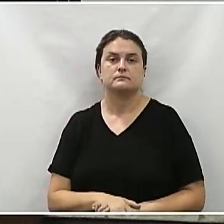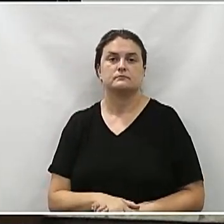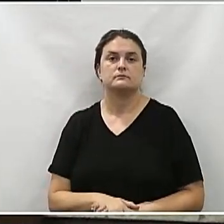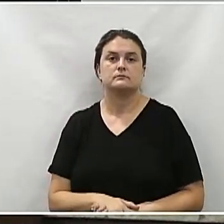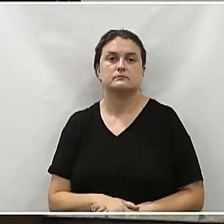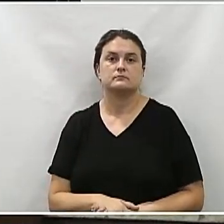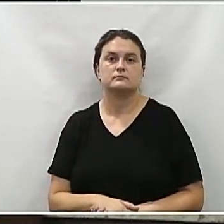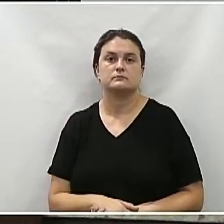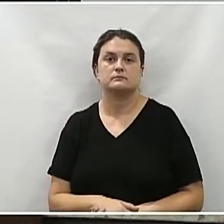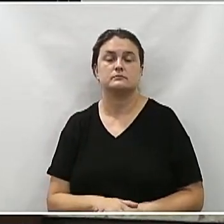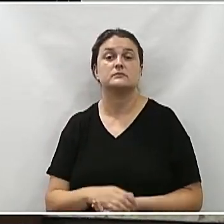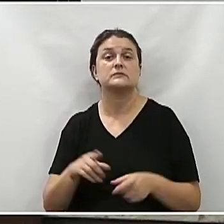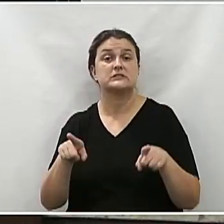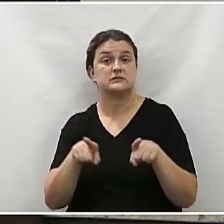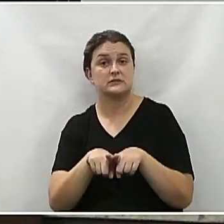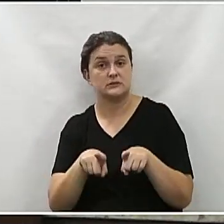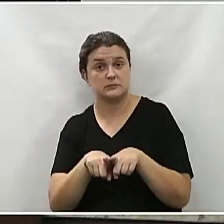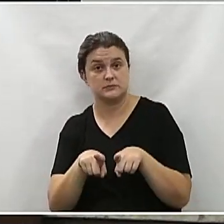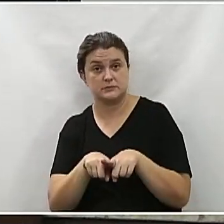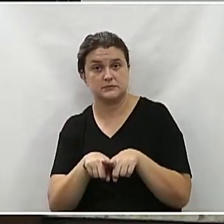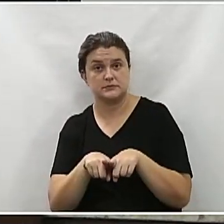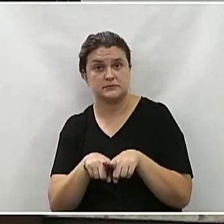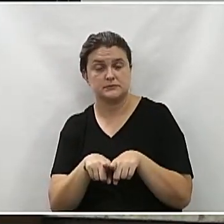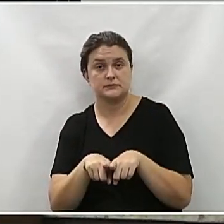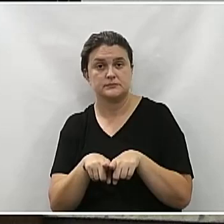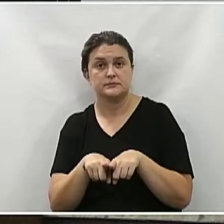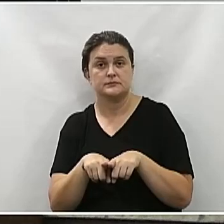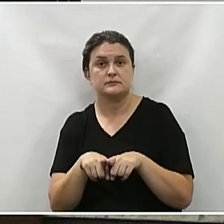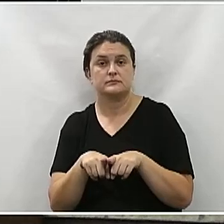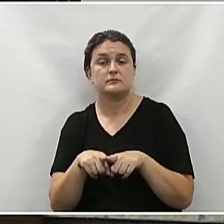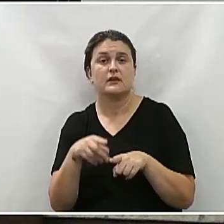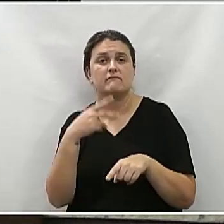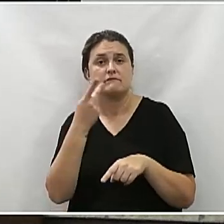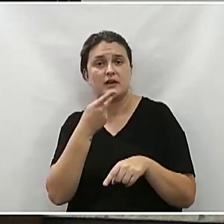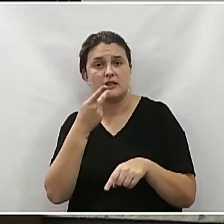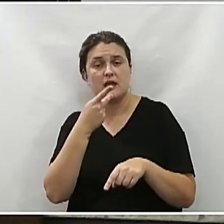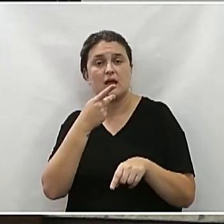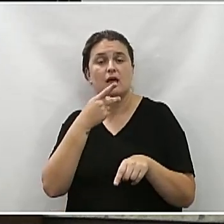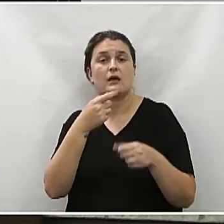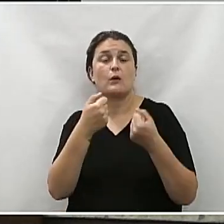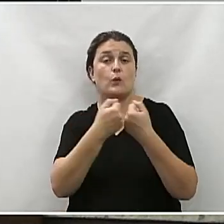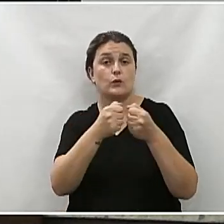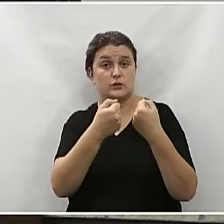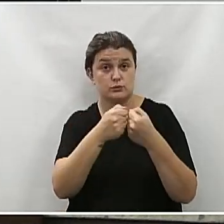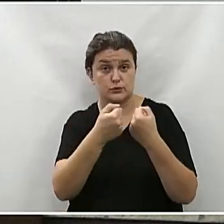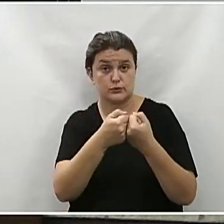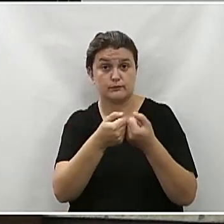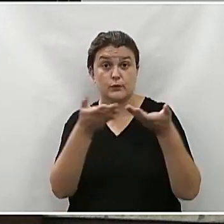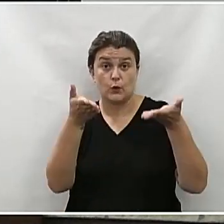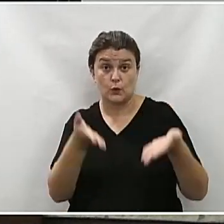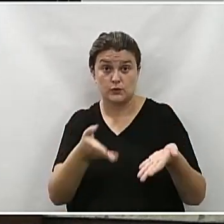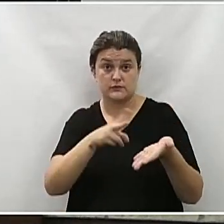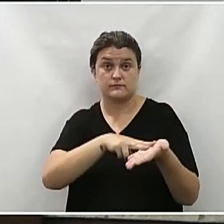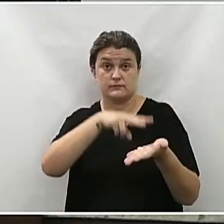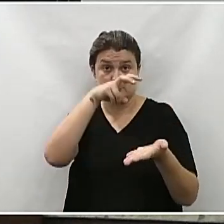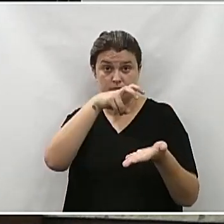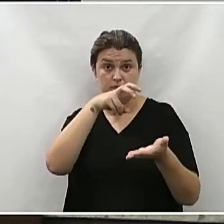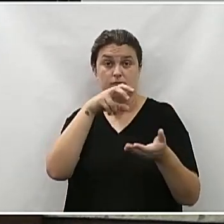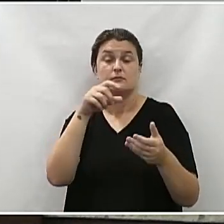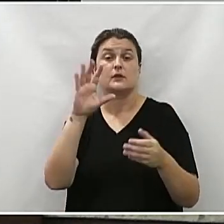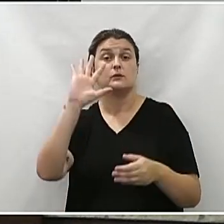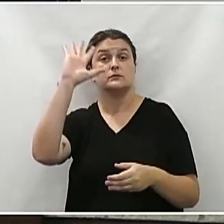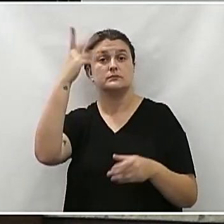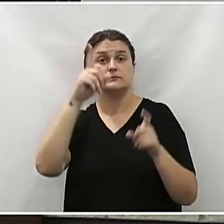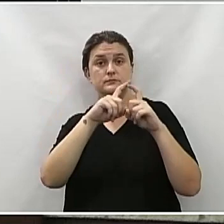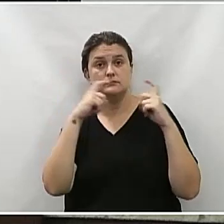nossa cidade também a questão do transporte coletivo hoje de manhã tivemos